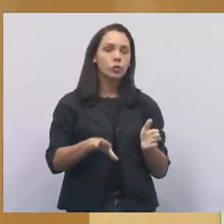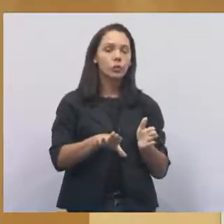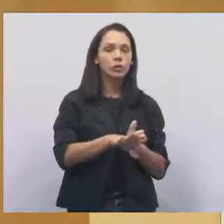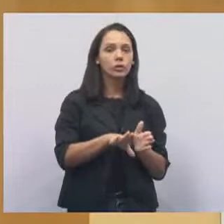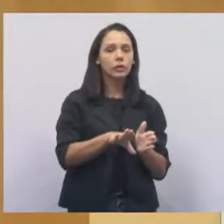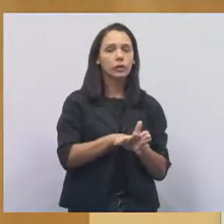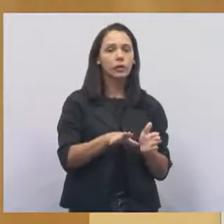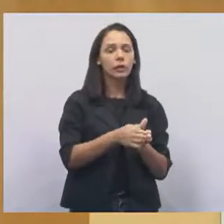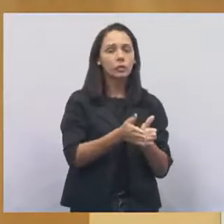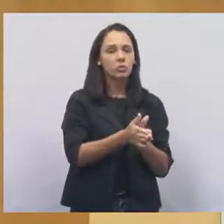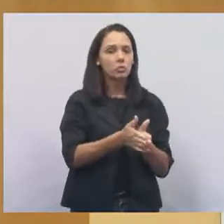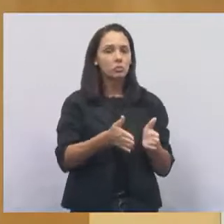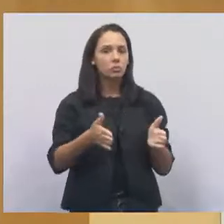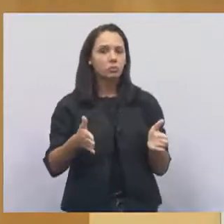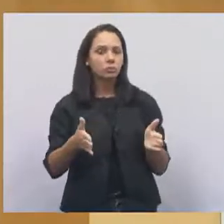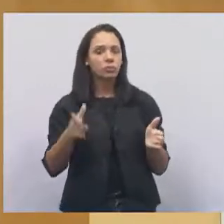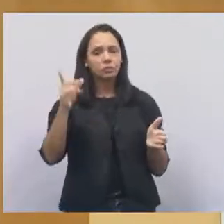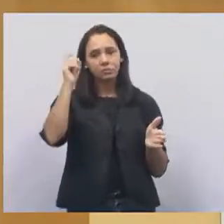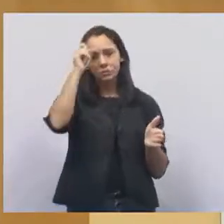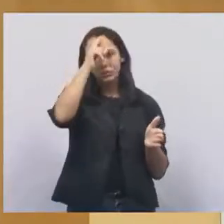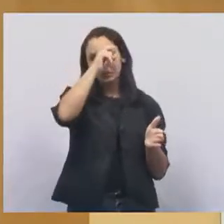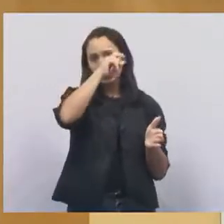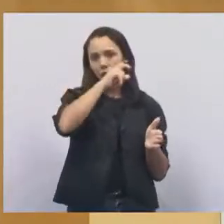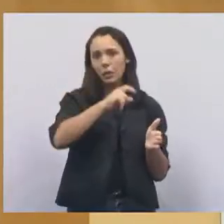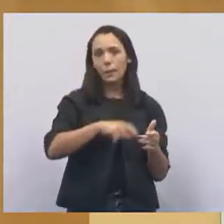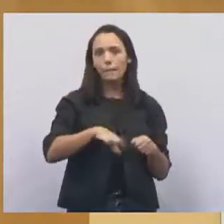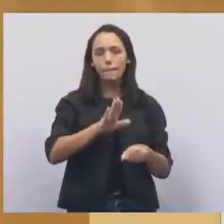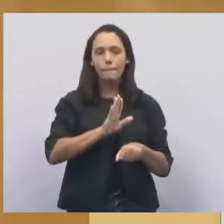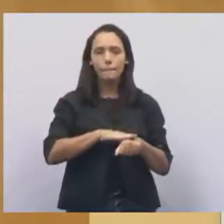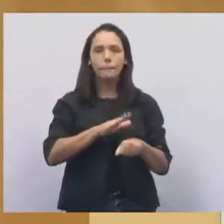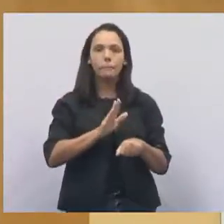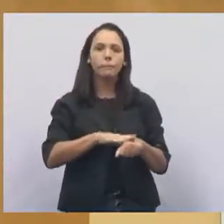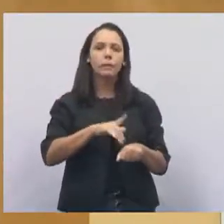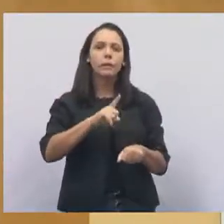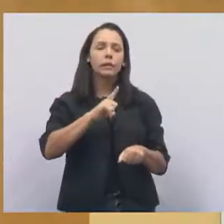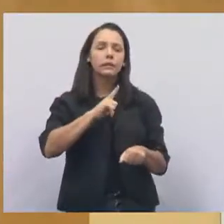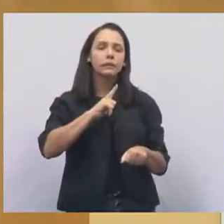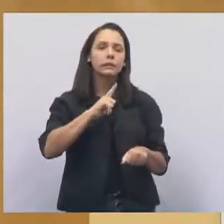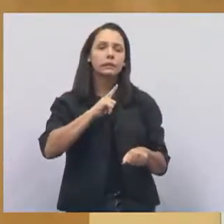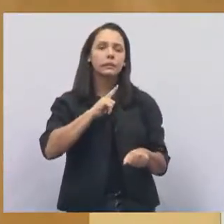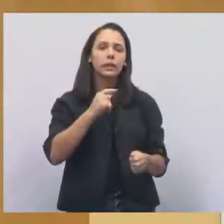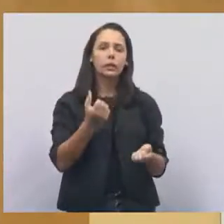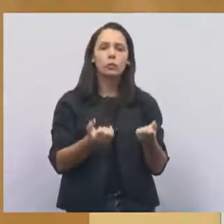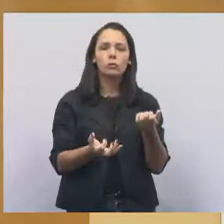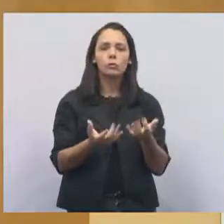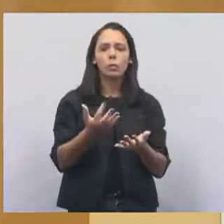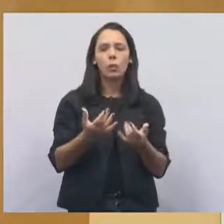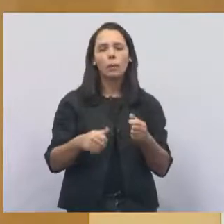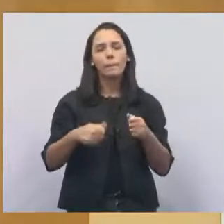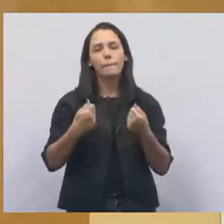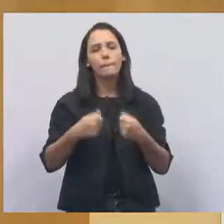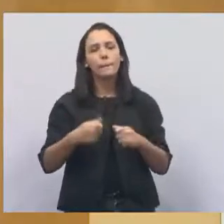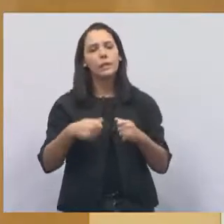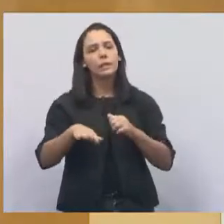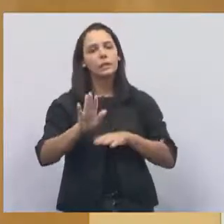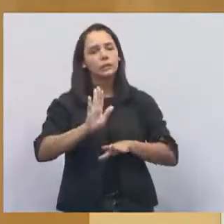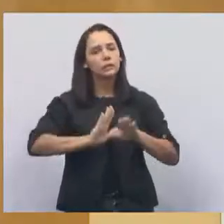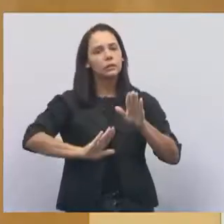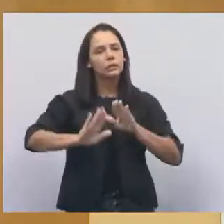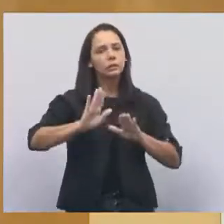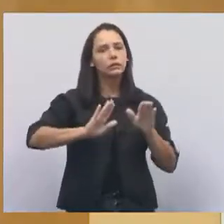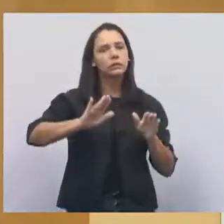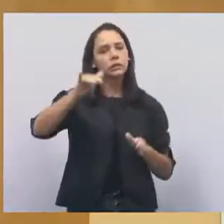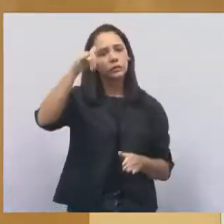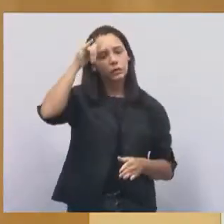estiagem a tendência é de que o número de focos aumente e o que precisa ser combatido com conscientização